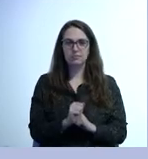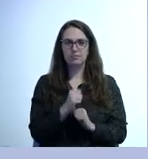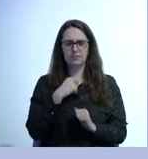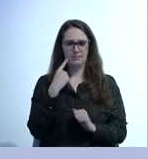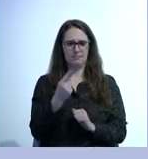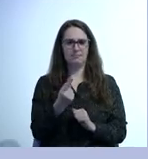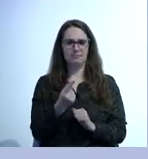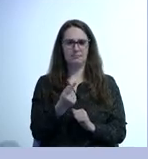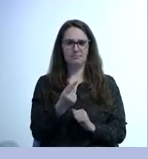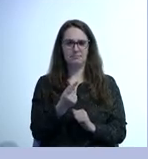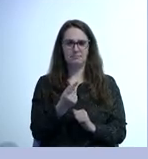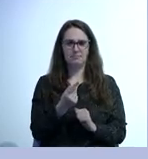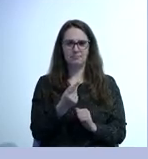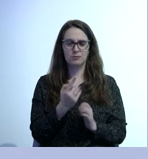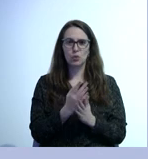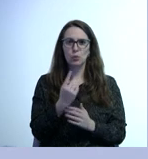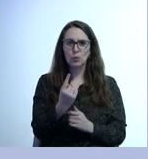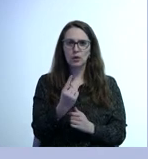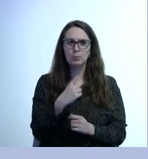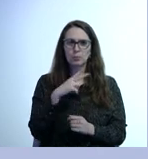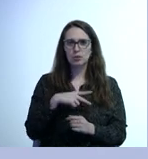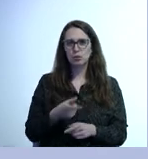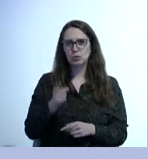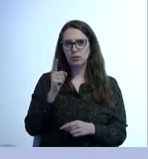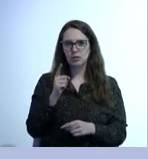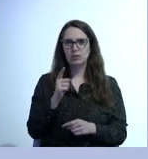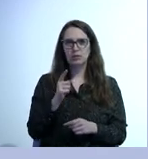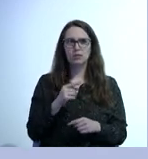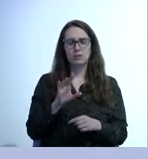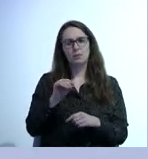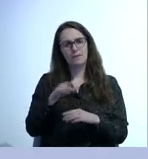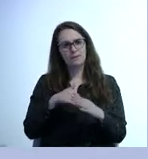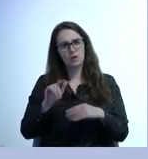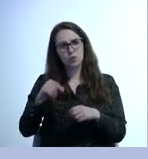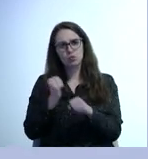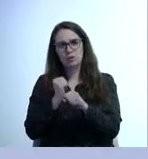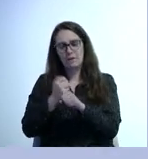curiosamente, apenas um deles não é em Portugal, embora tenha feito outras obras